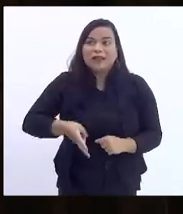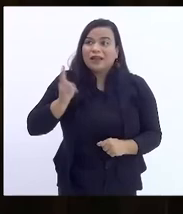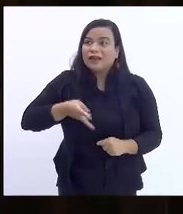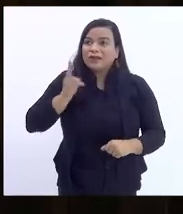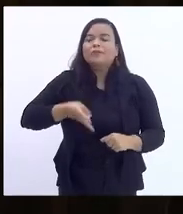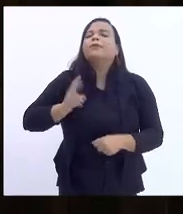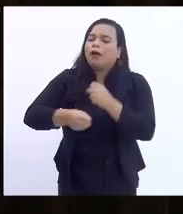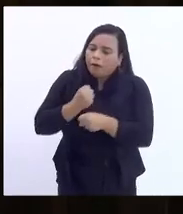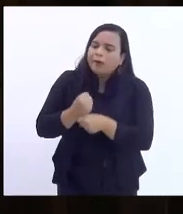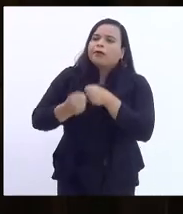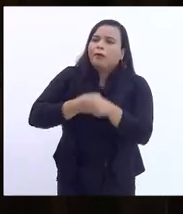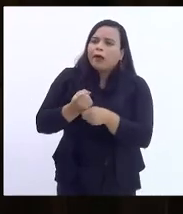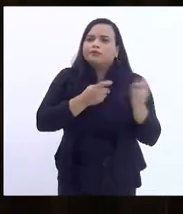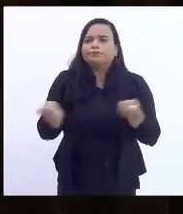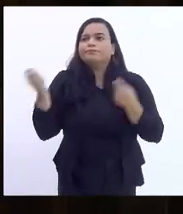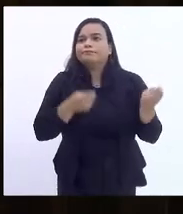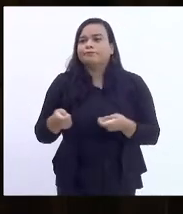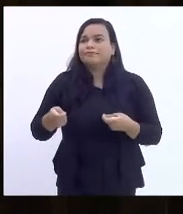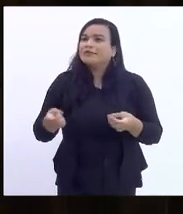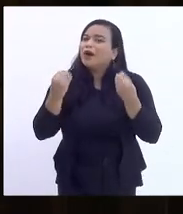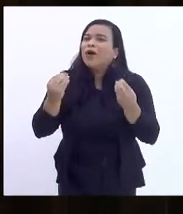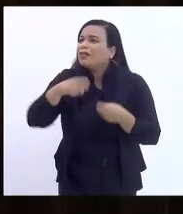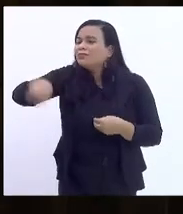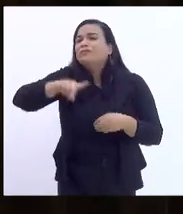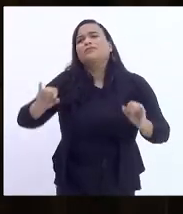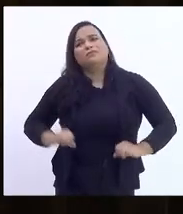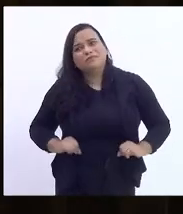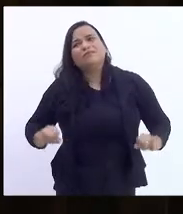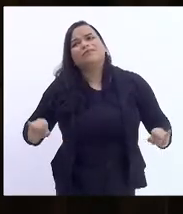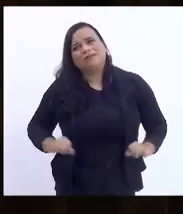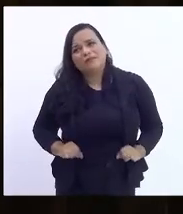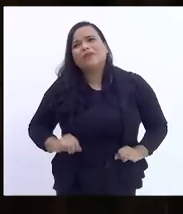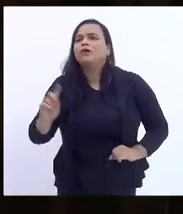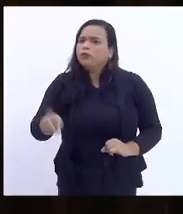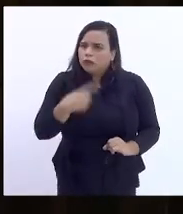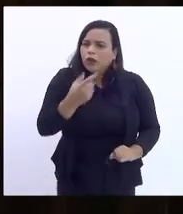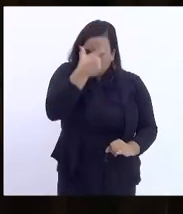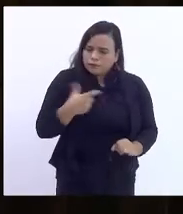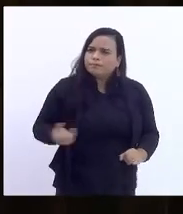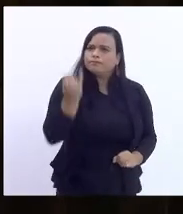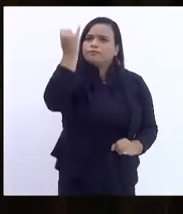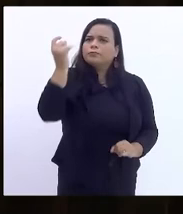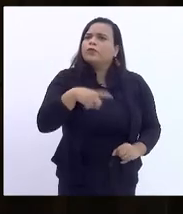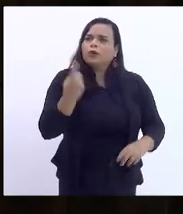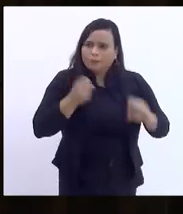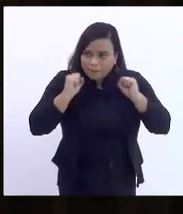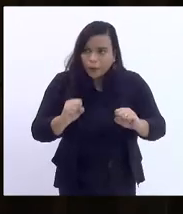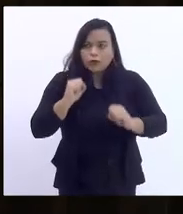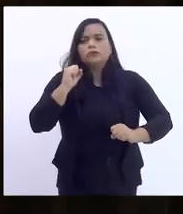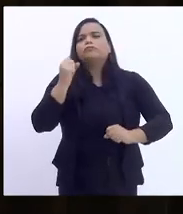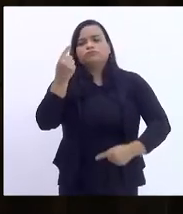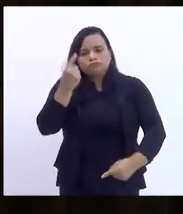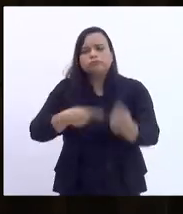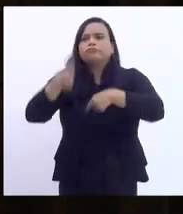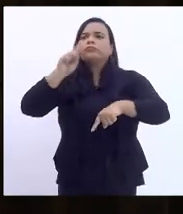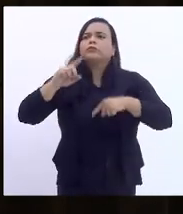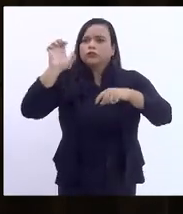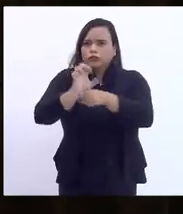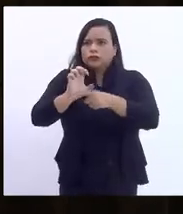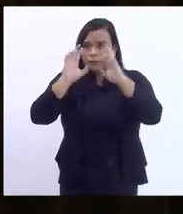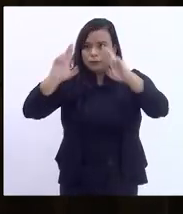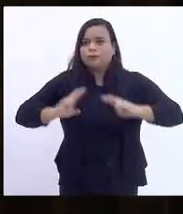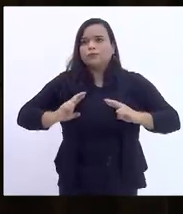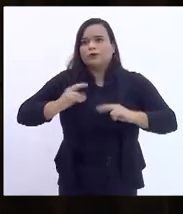absurda que acontece aquelas pessoas mas nós somos muita coisa nós somos muita coisa a gente pode ser muita coisa esse estado tem que respeitar na sua